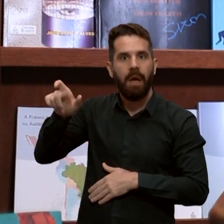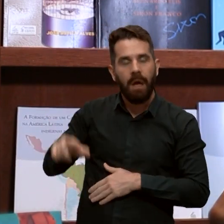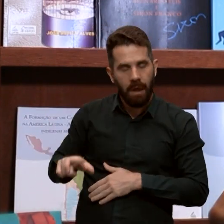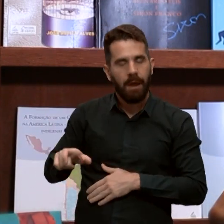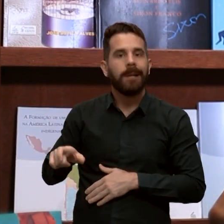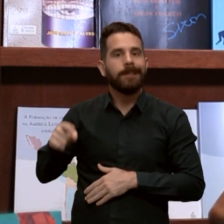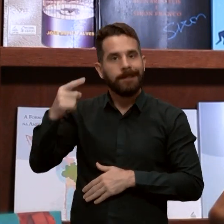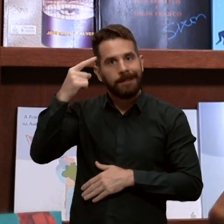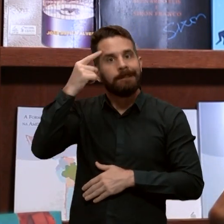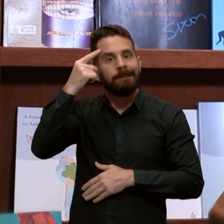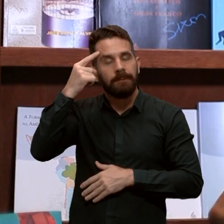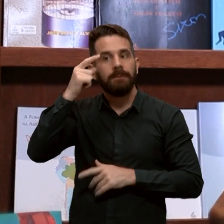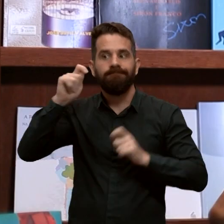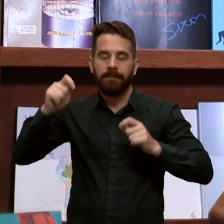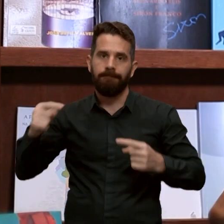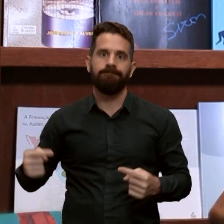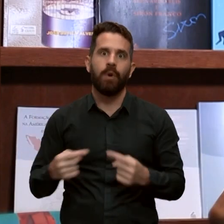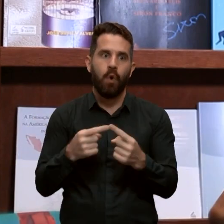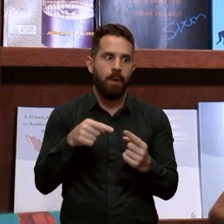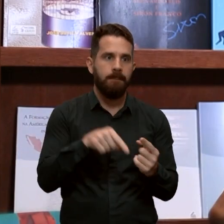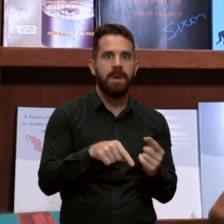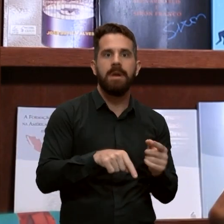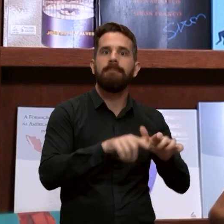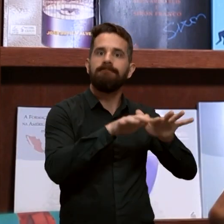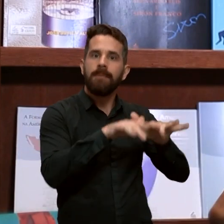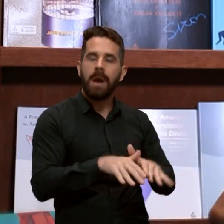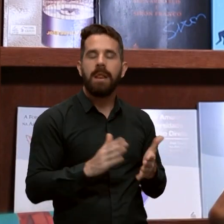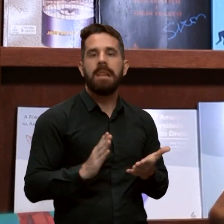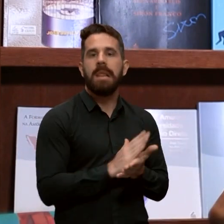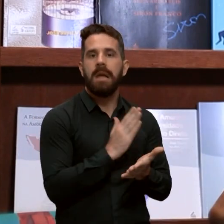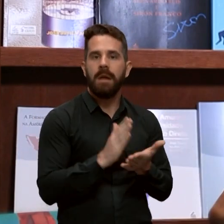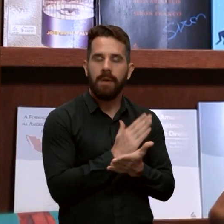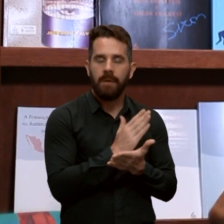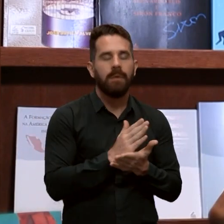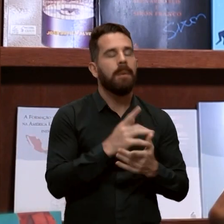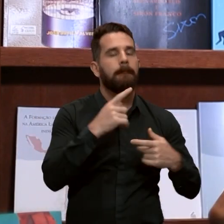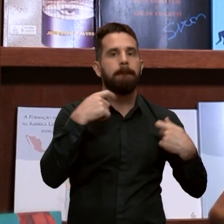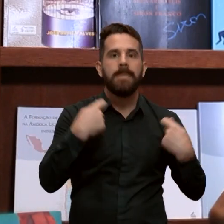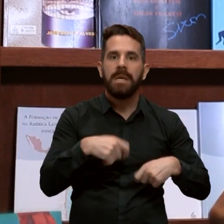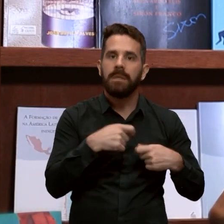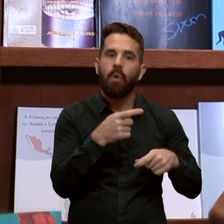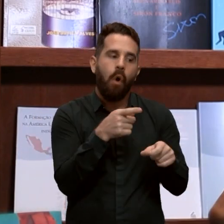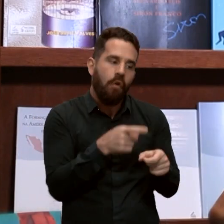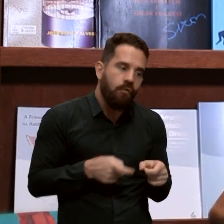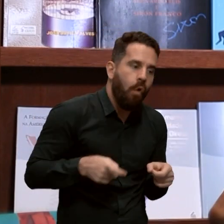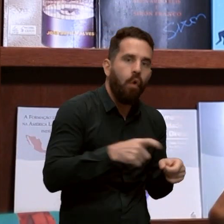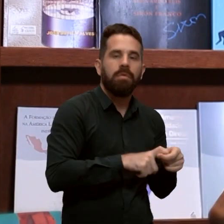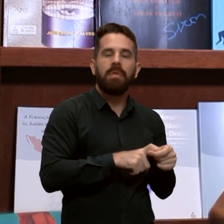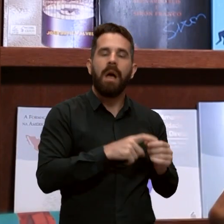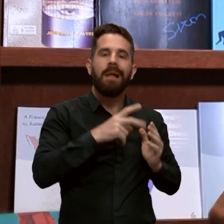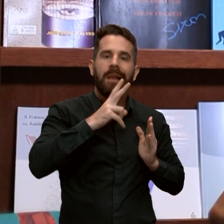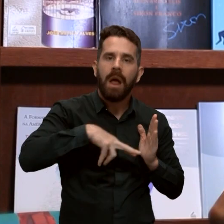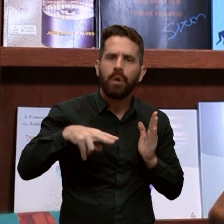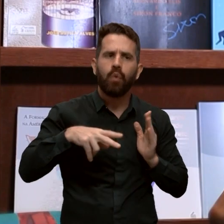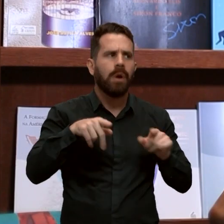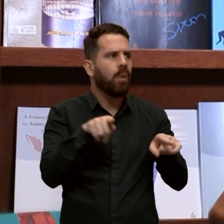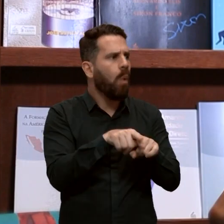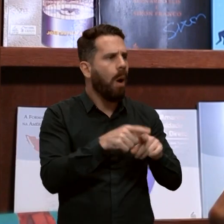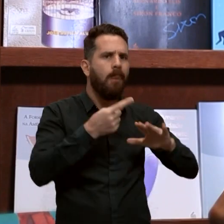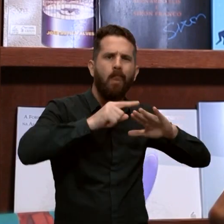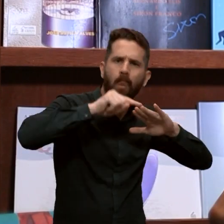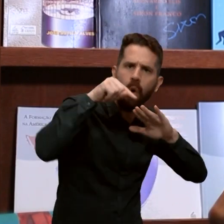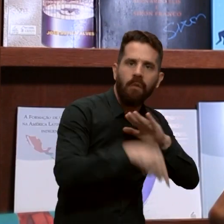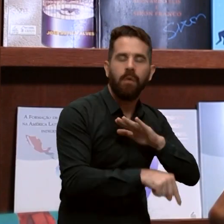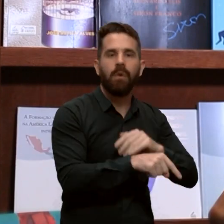é justamente discutir sobre essa necessidade do resgate à leitura em profundidade. Porque o que a